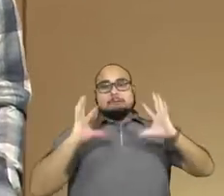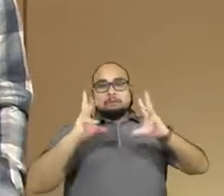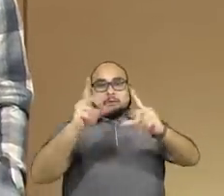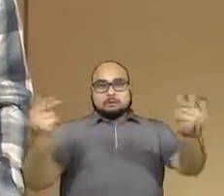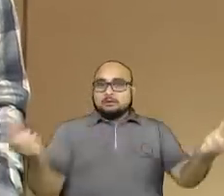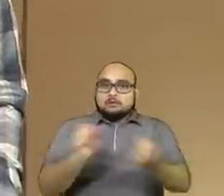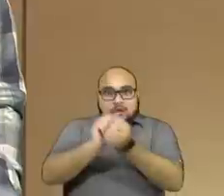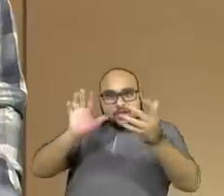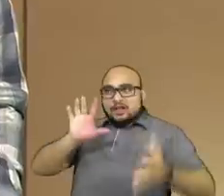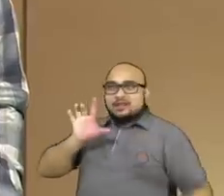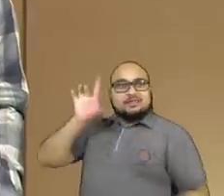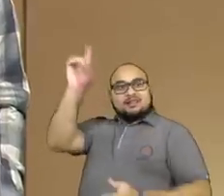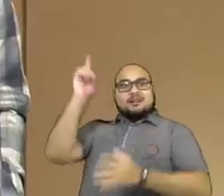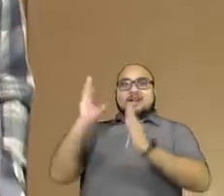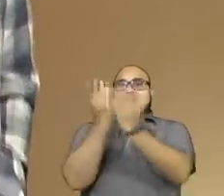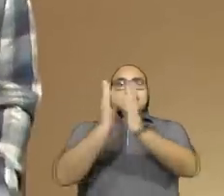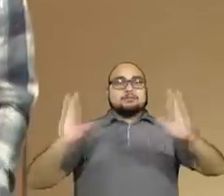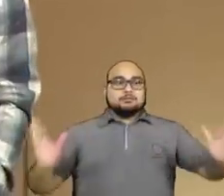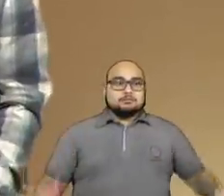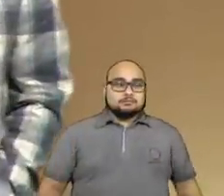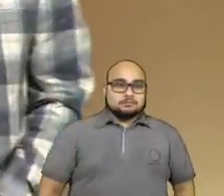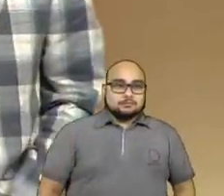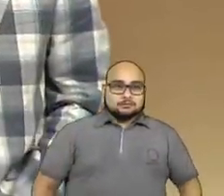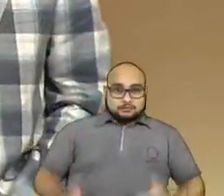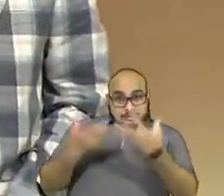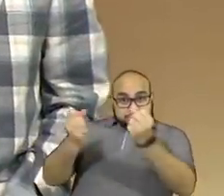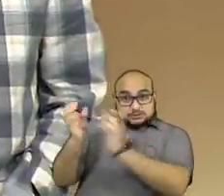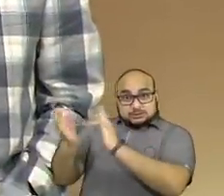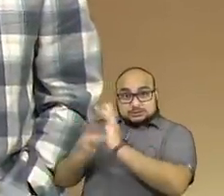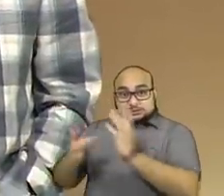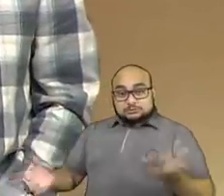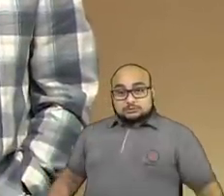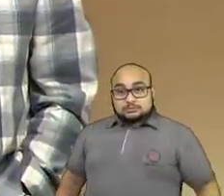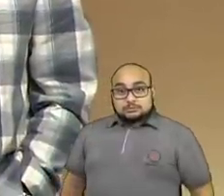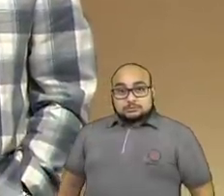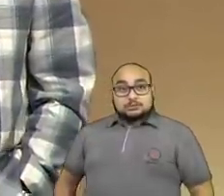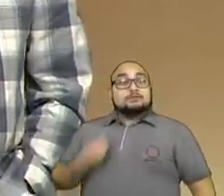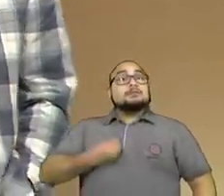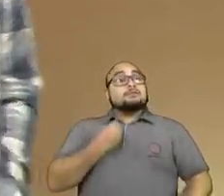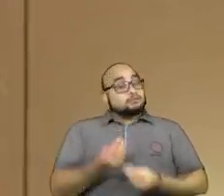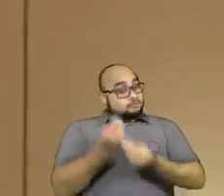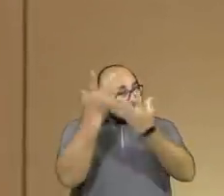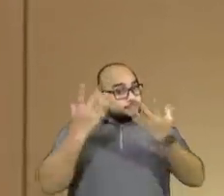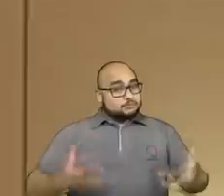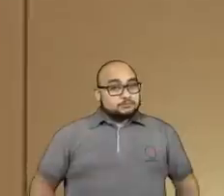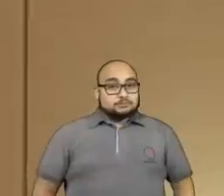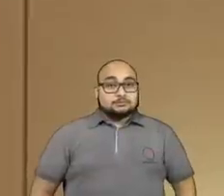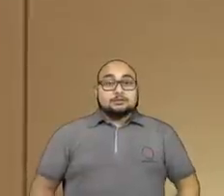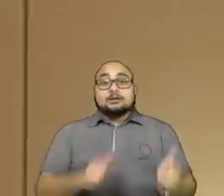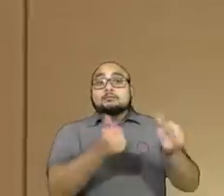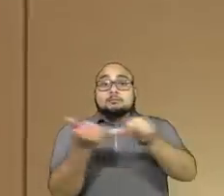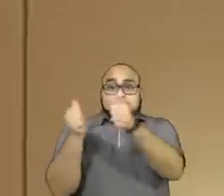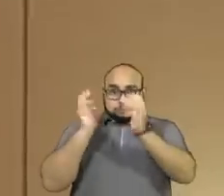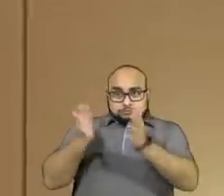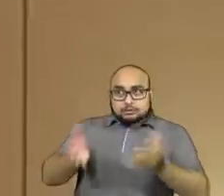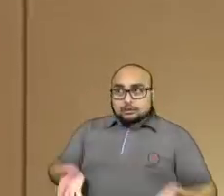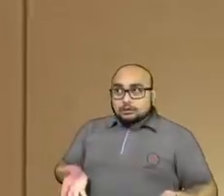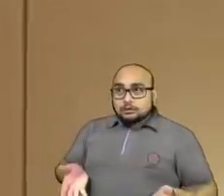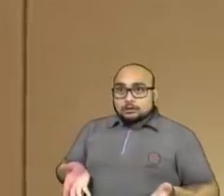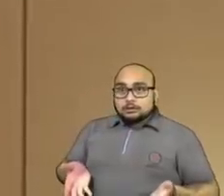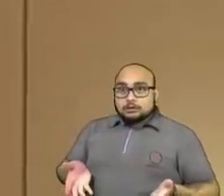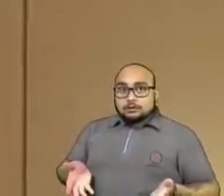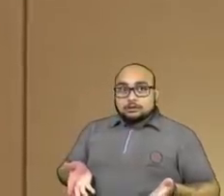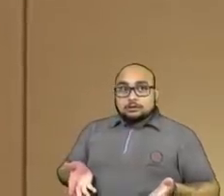de beber. Ué, se converteu? Entregou a vida a Cristo? Se batizou nas águas?